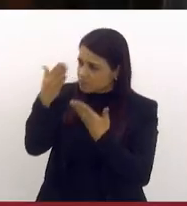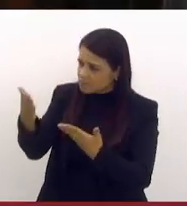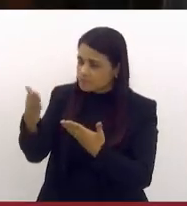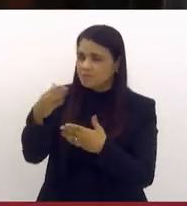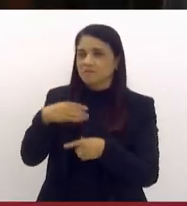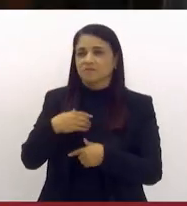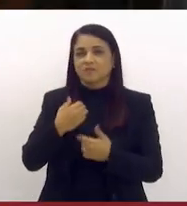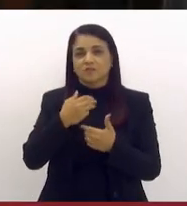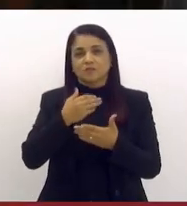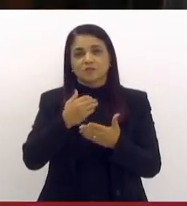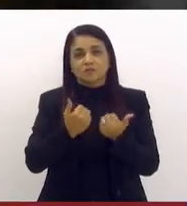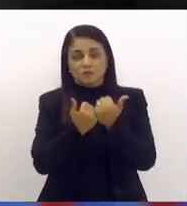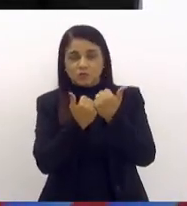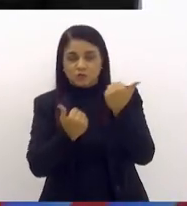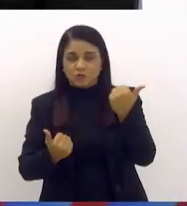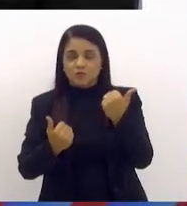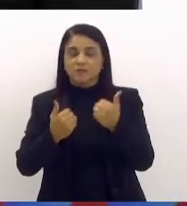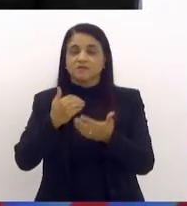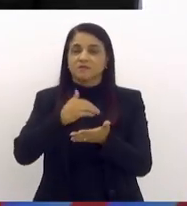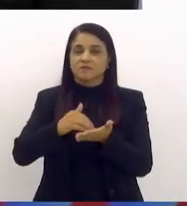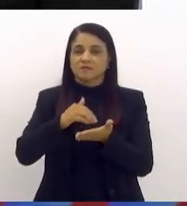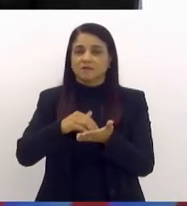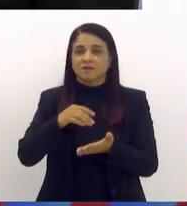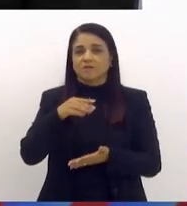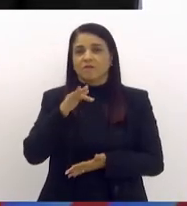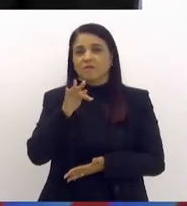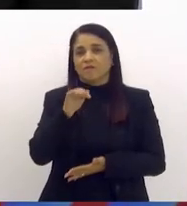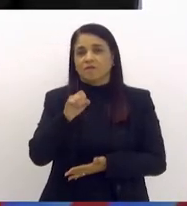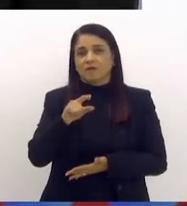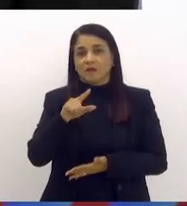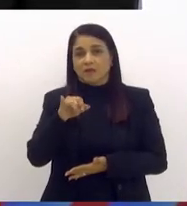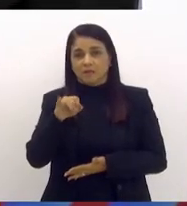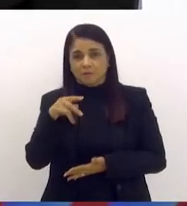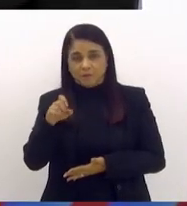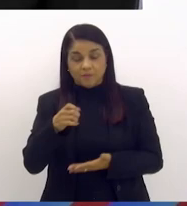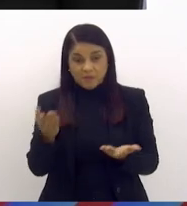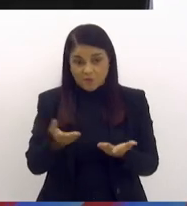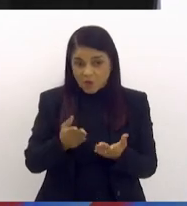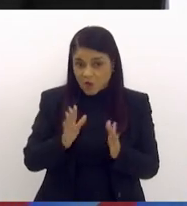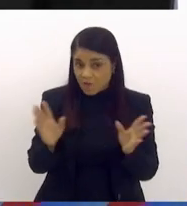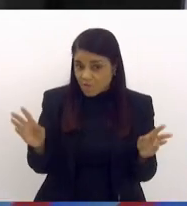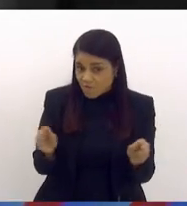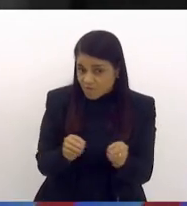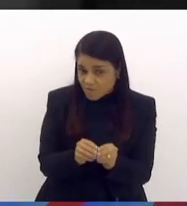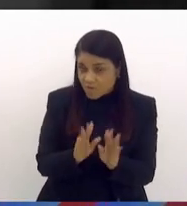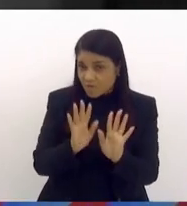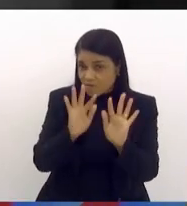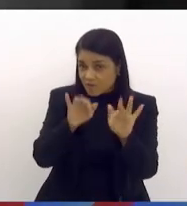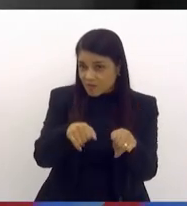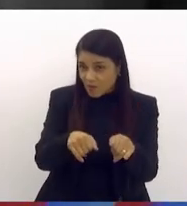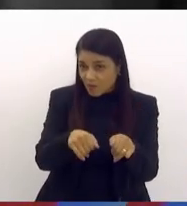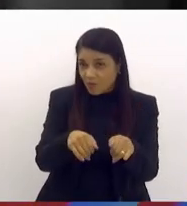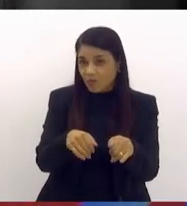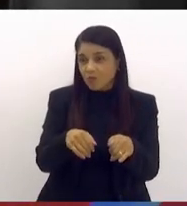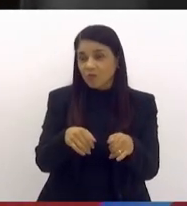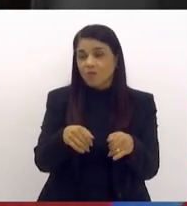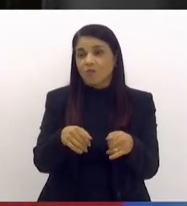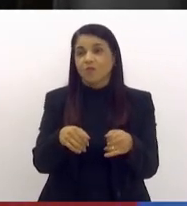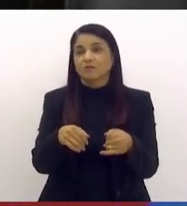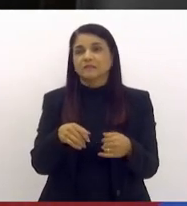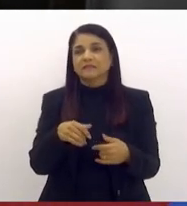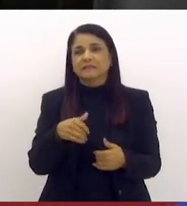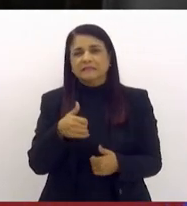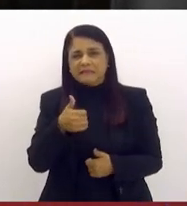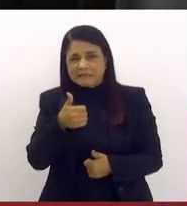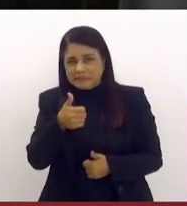senhor subsecretário Felipe Peixoto pessoal a gente tá entrando agora na reta final eu acredito que dentro de